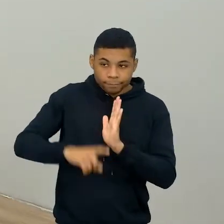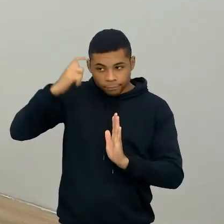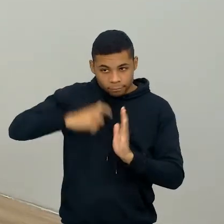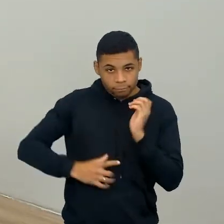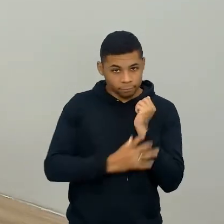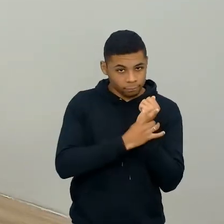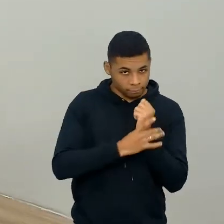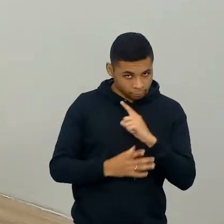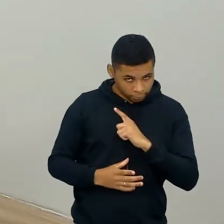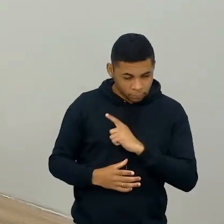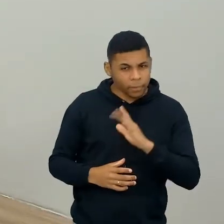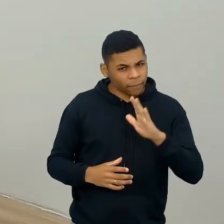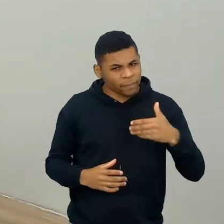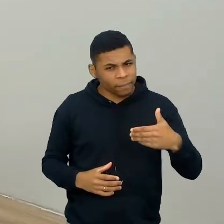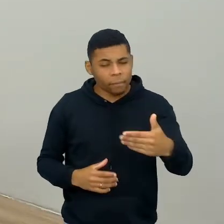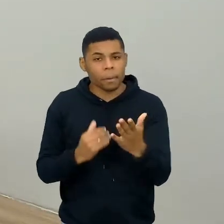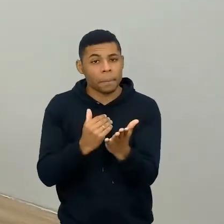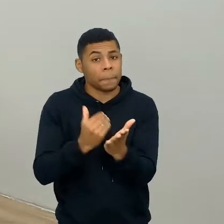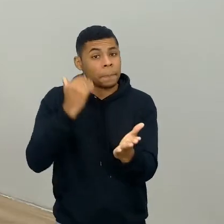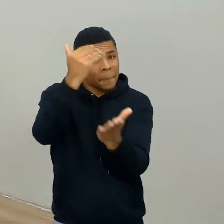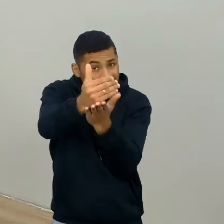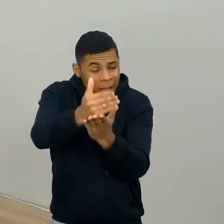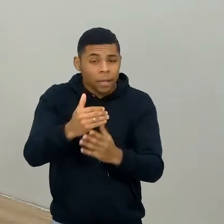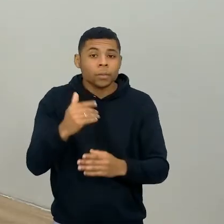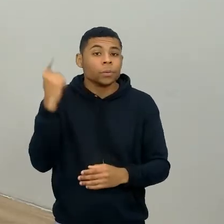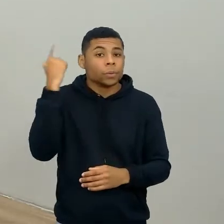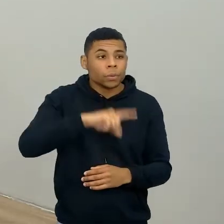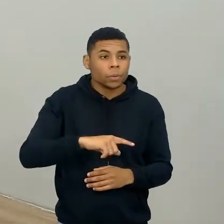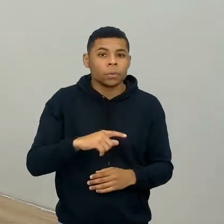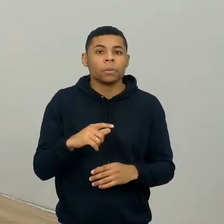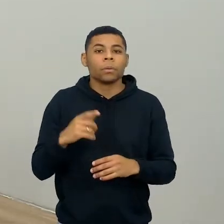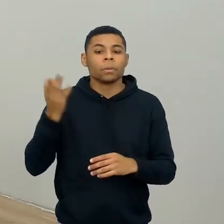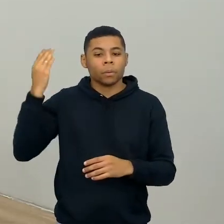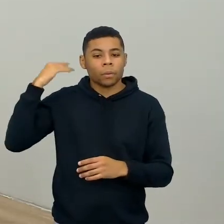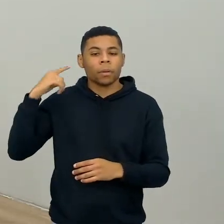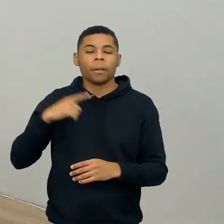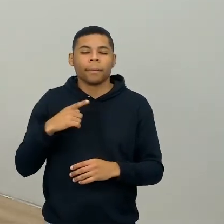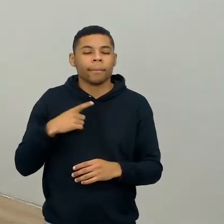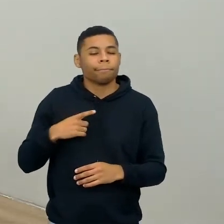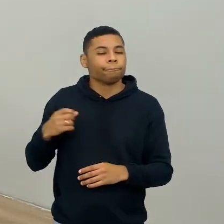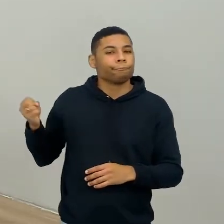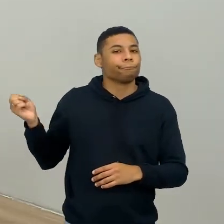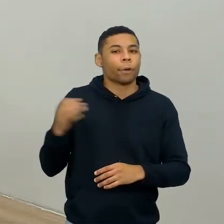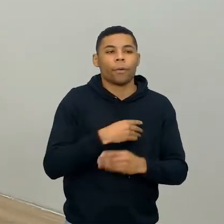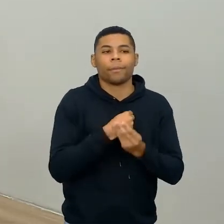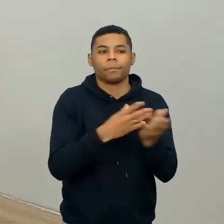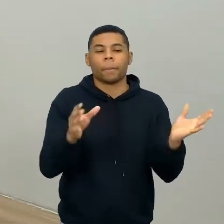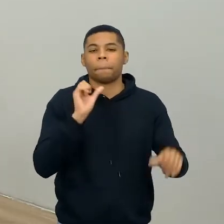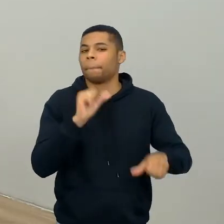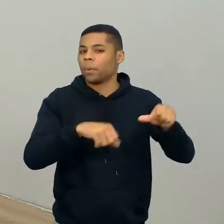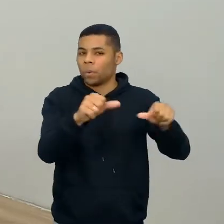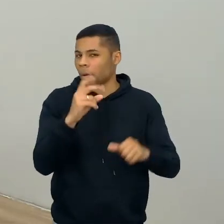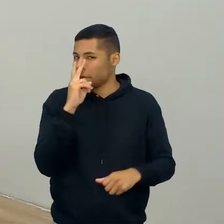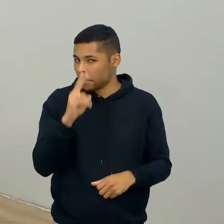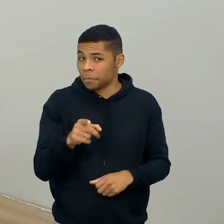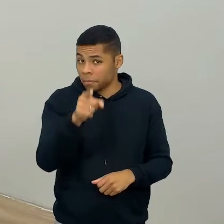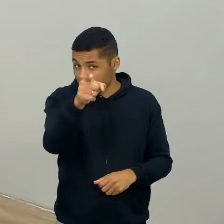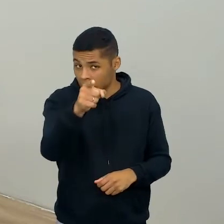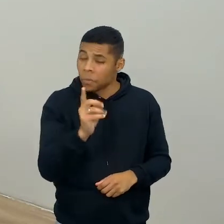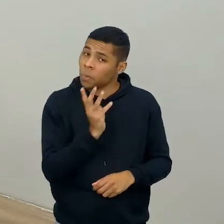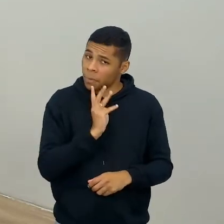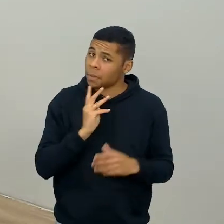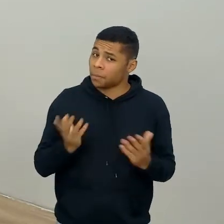ênfase e com mais força a partir de um fenômeno revolucionário que muito provavelmente você já